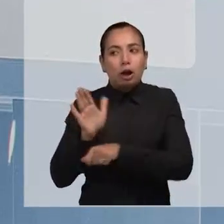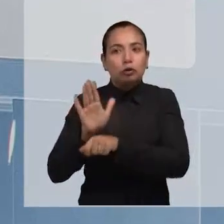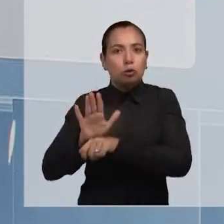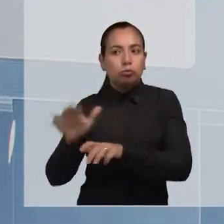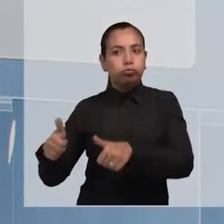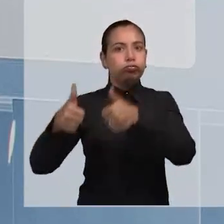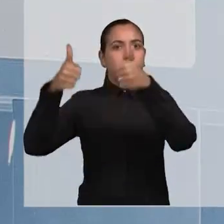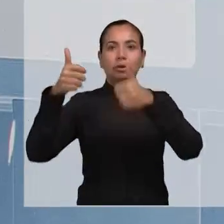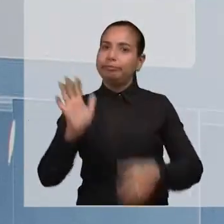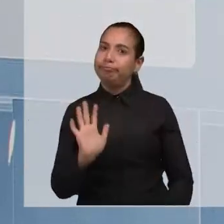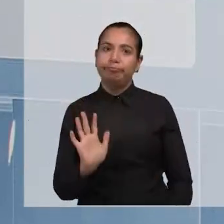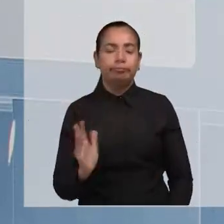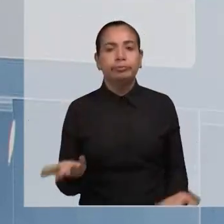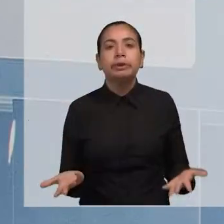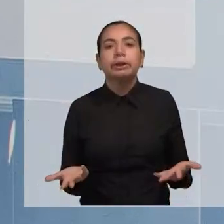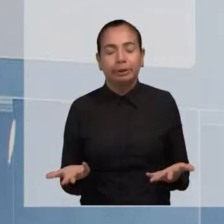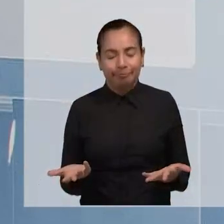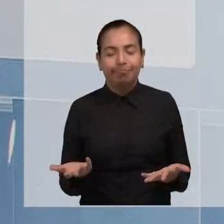vai mais.